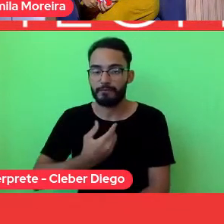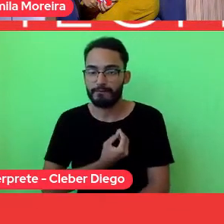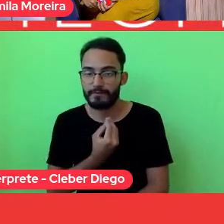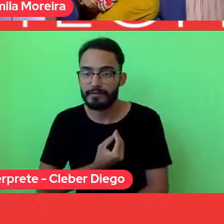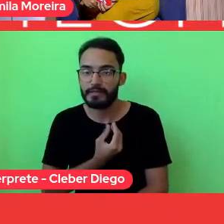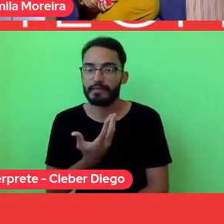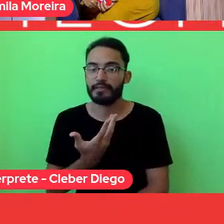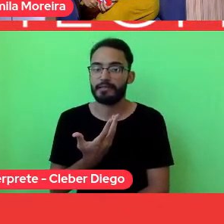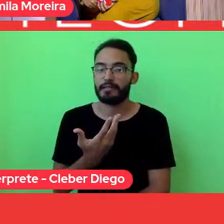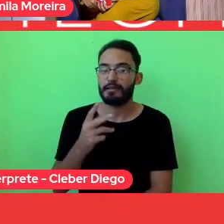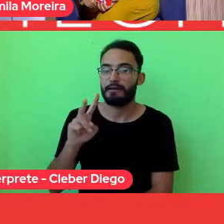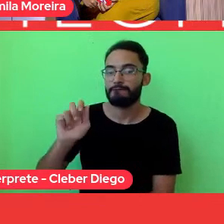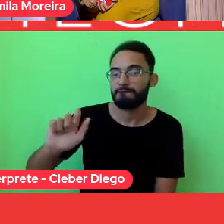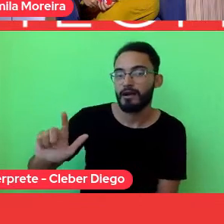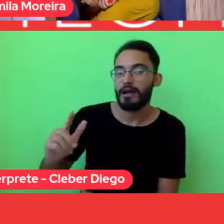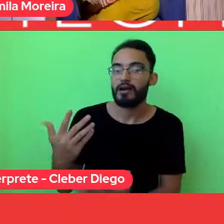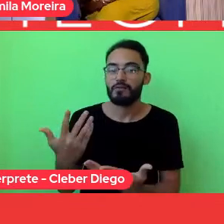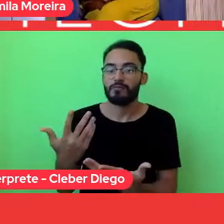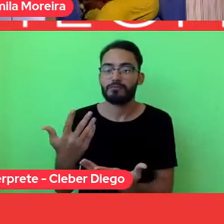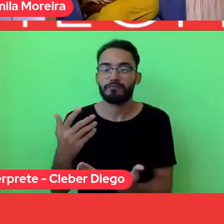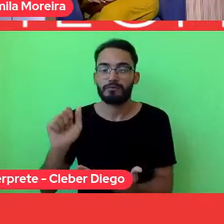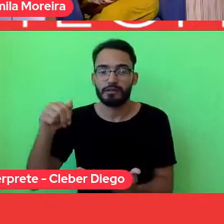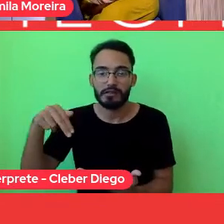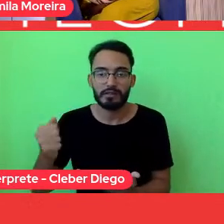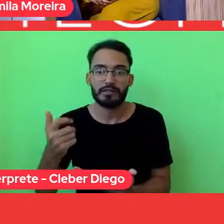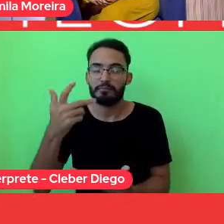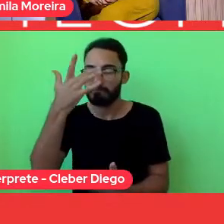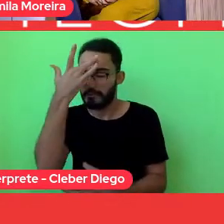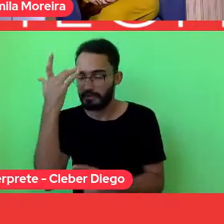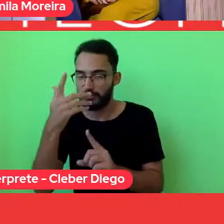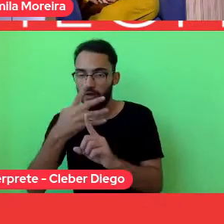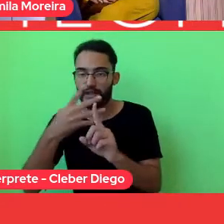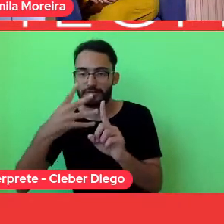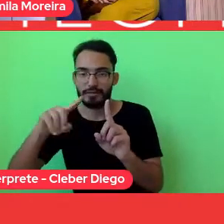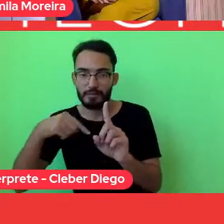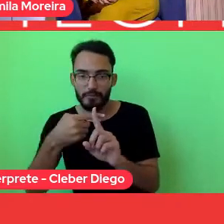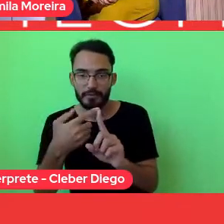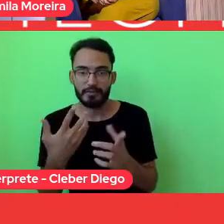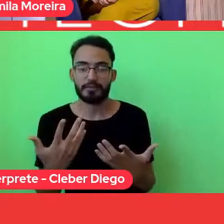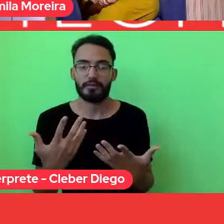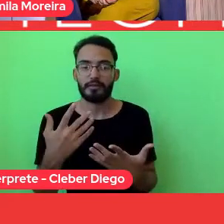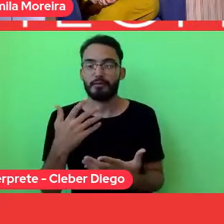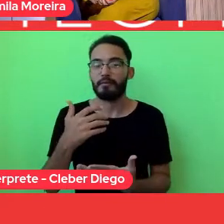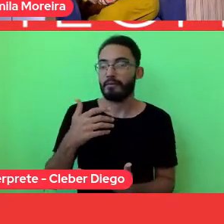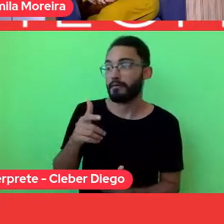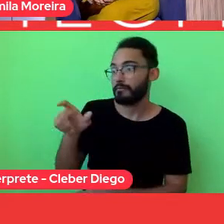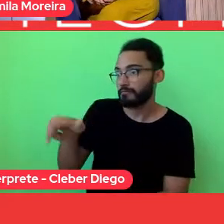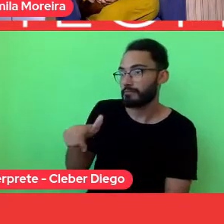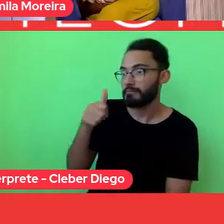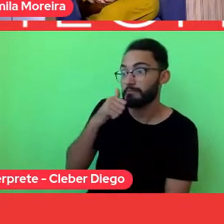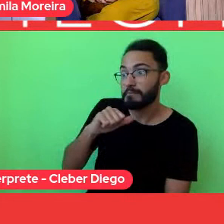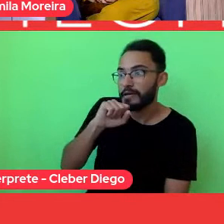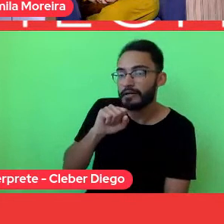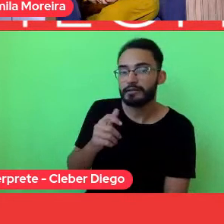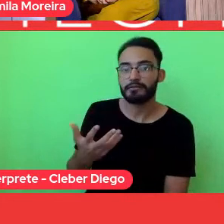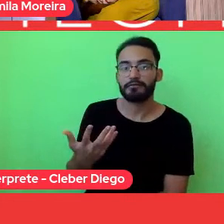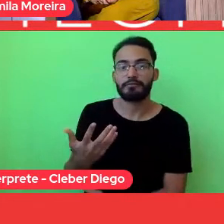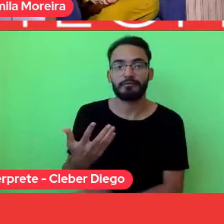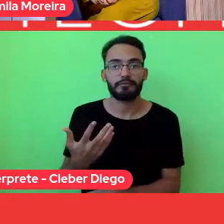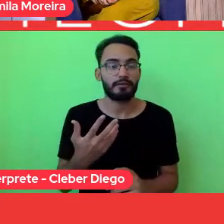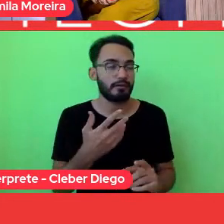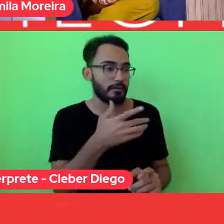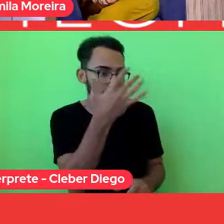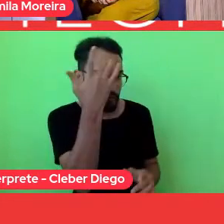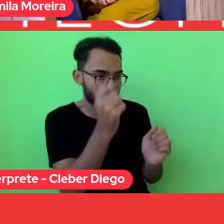aí individuais, né, quanto pessoas LGBT, mãe, né, o PCD, quanto que a gente